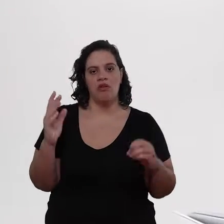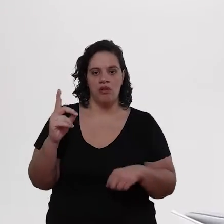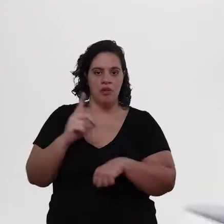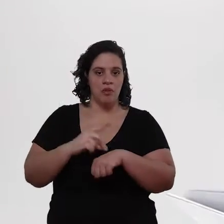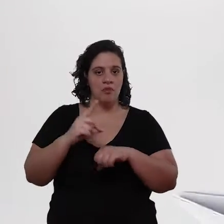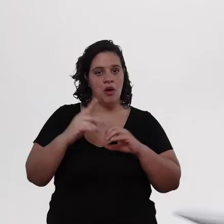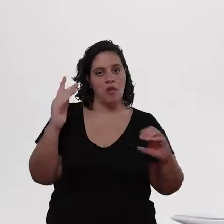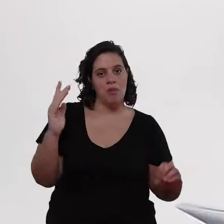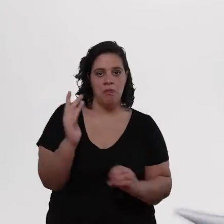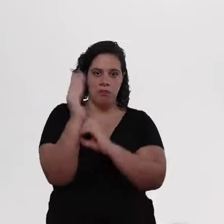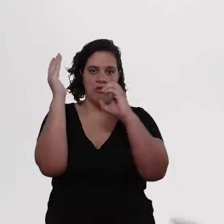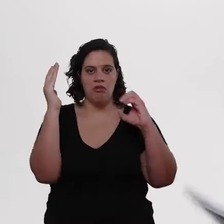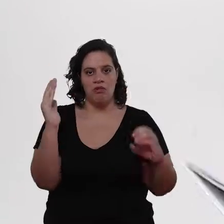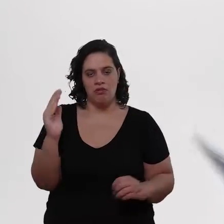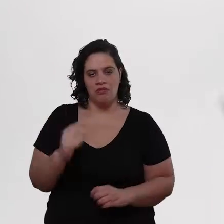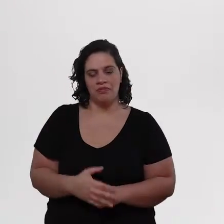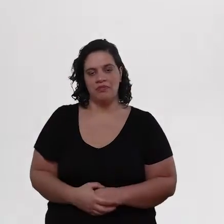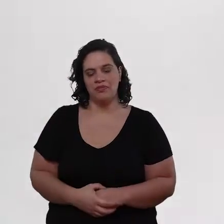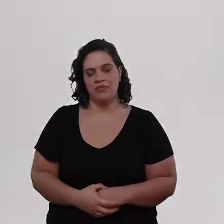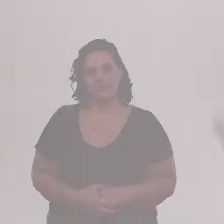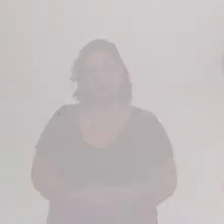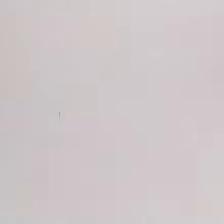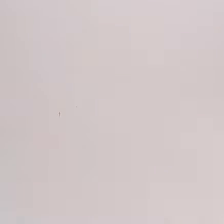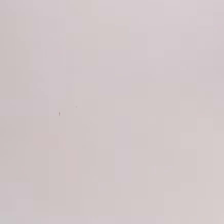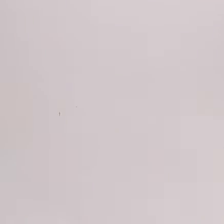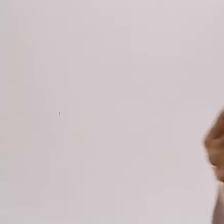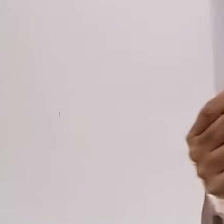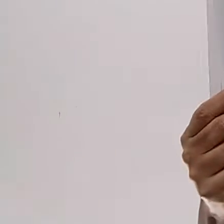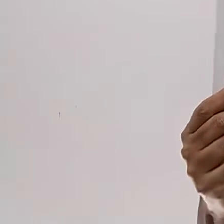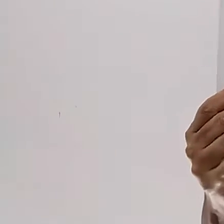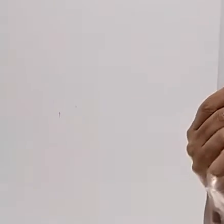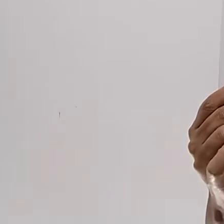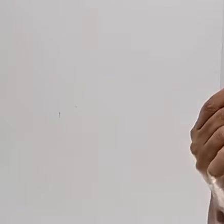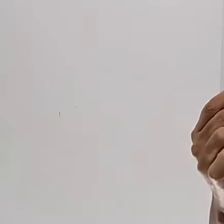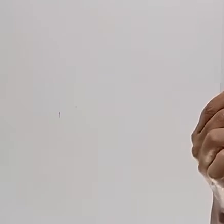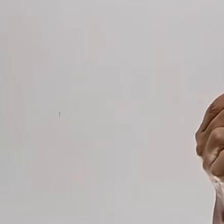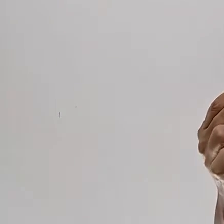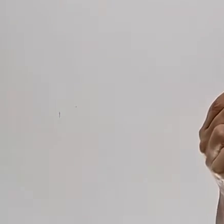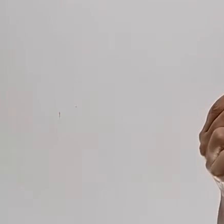E trombando contra as paredes e pedras.